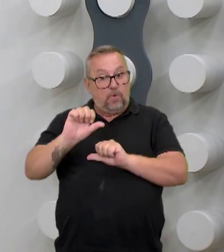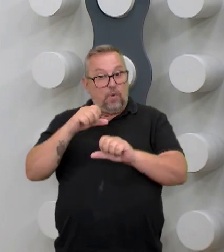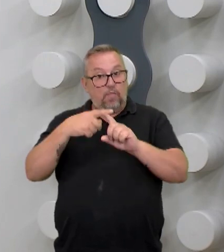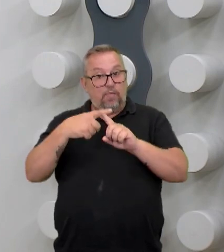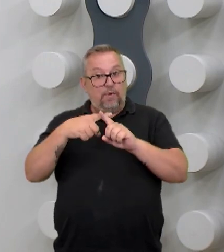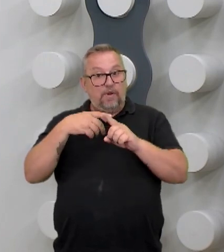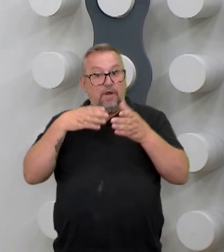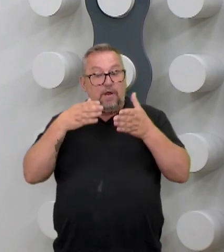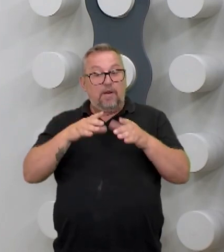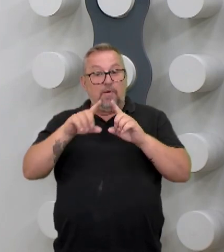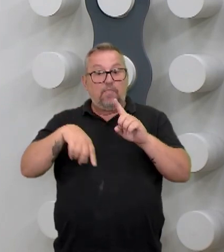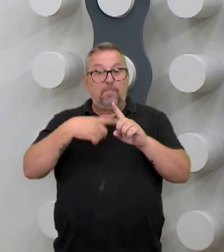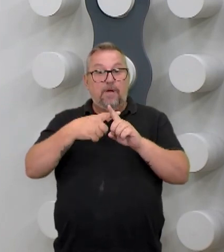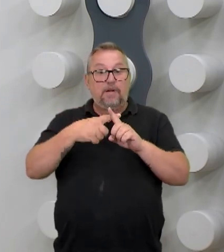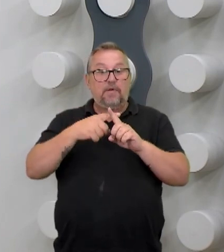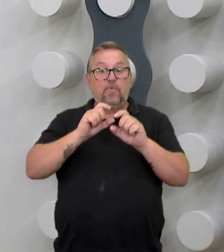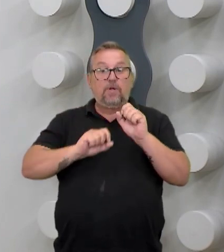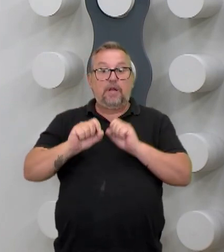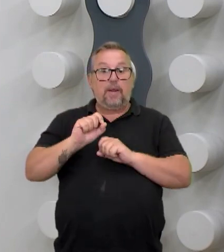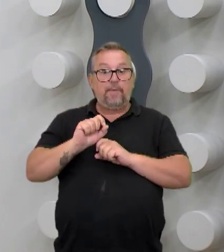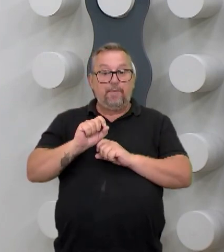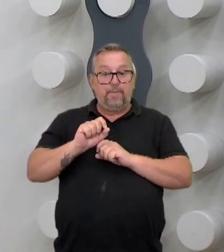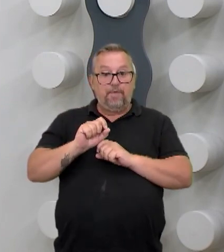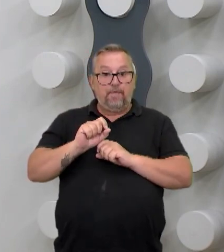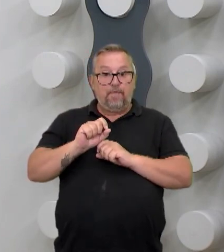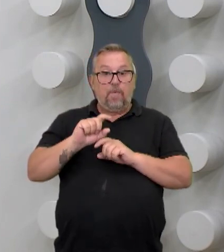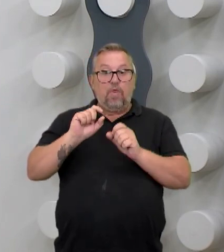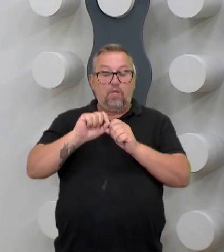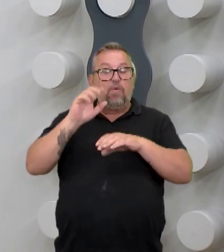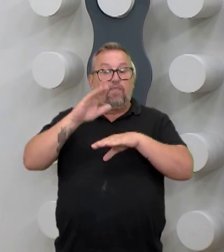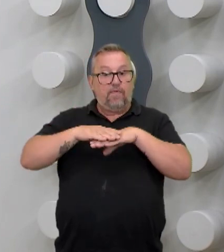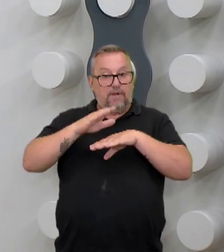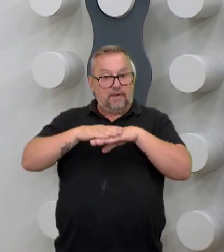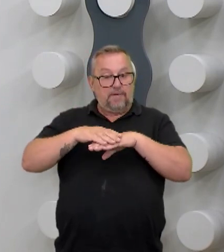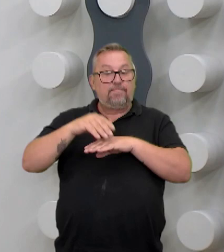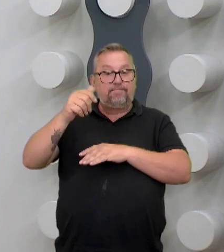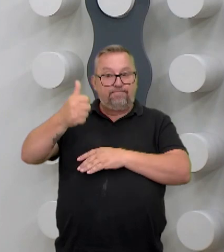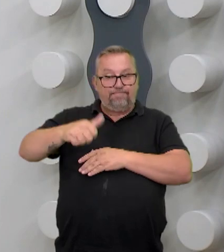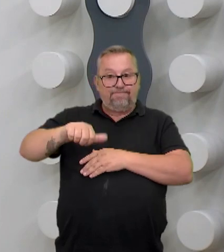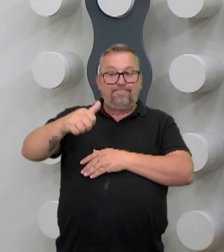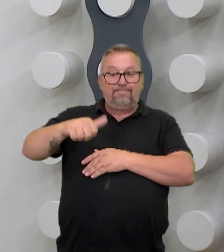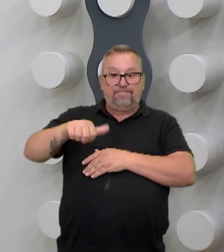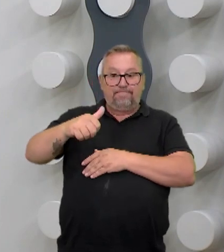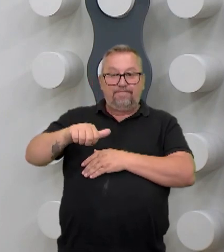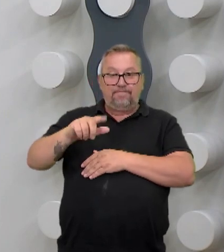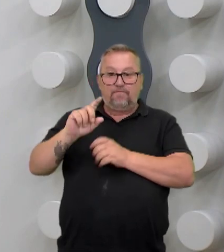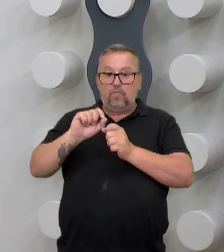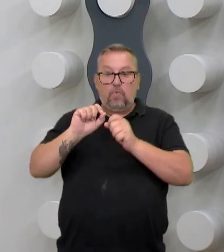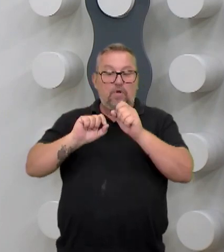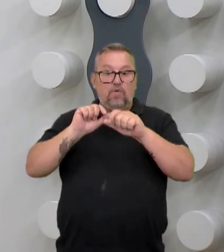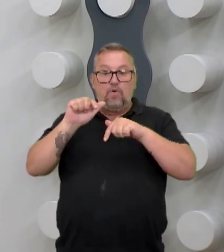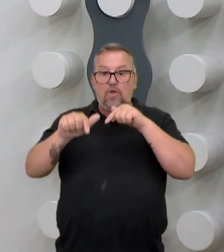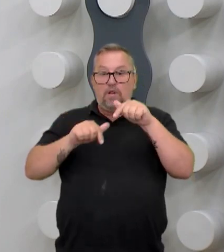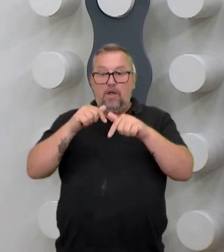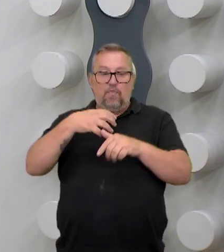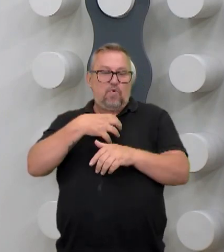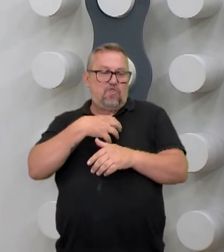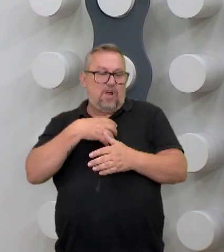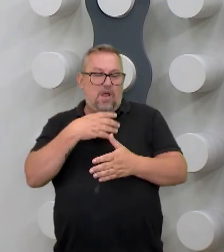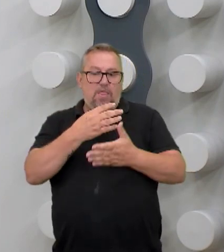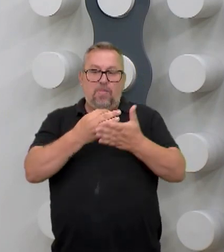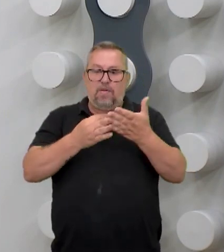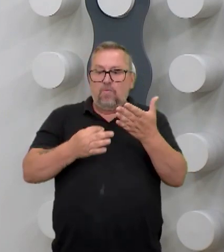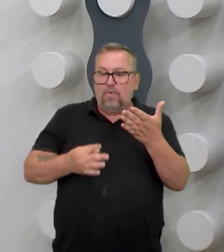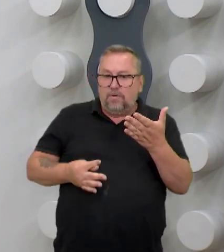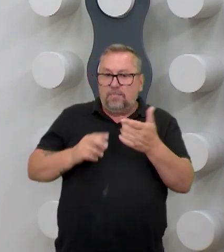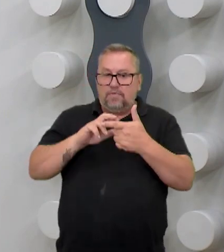gente está entrando um pouquinho mais na questão do fazer jornalismo, né? Não só da questão de trabalhar os gêneros textuais,